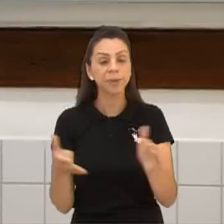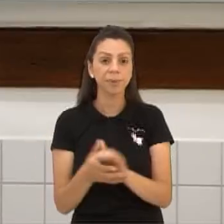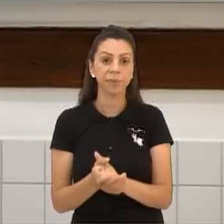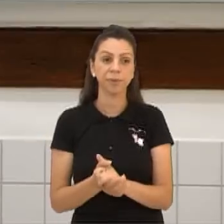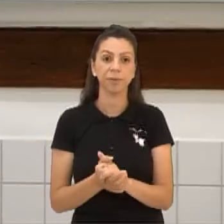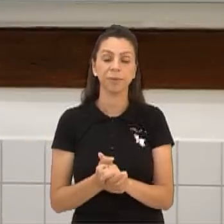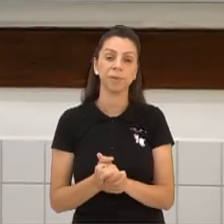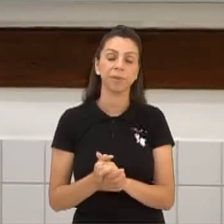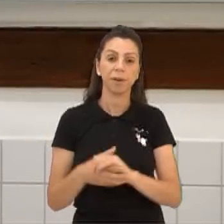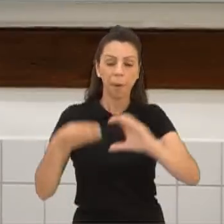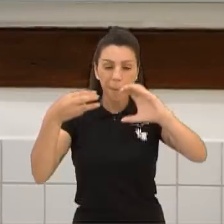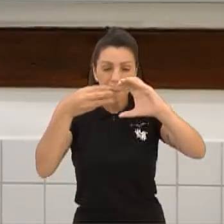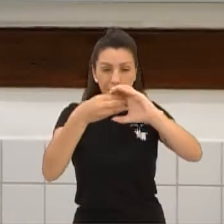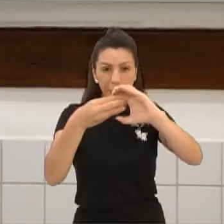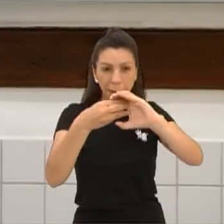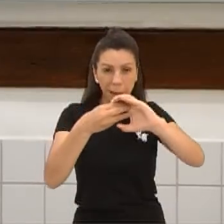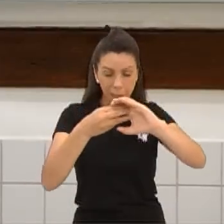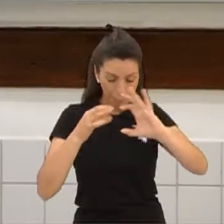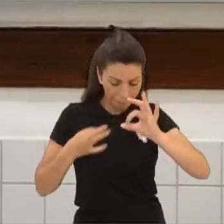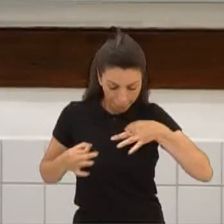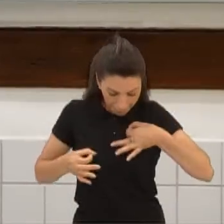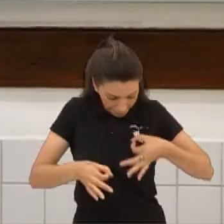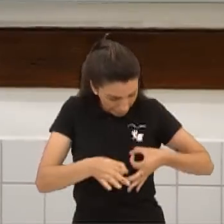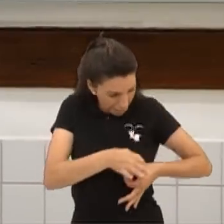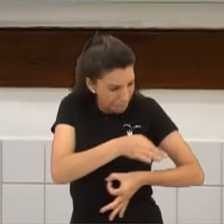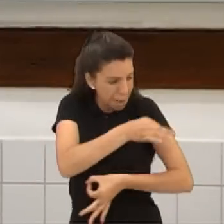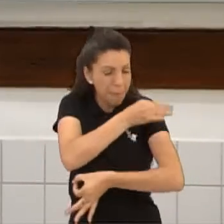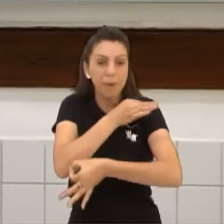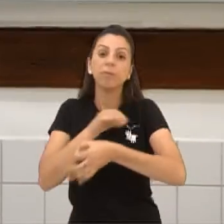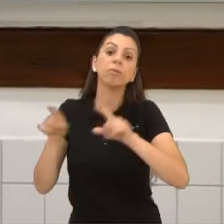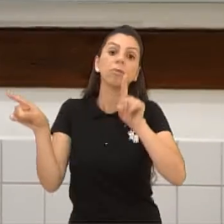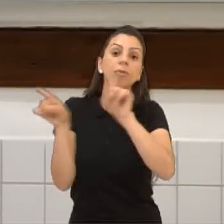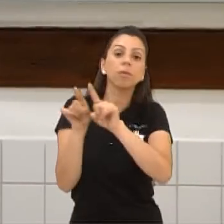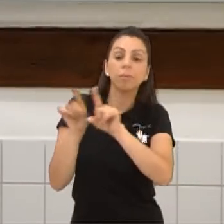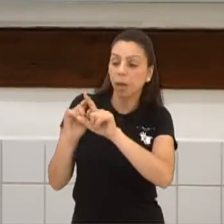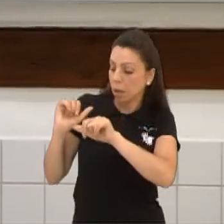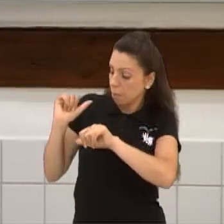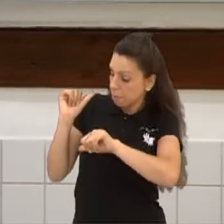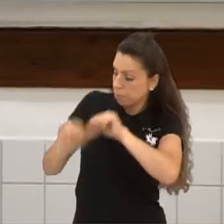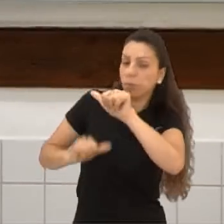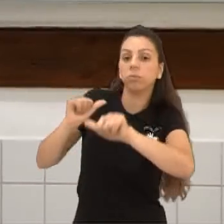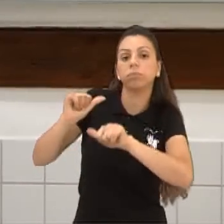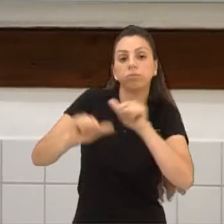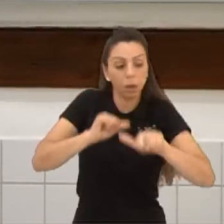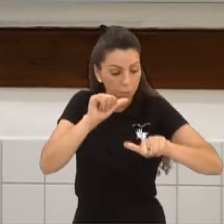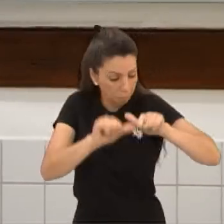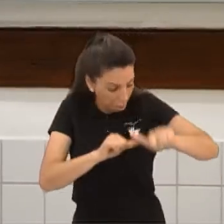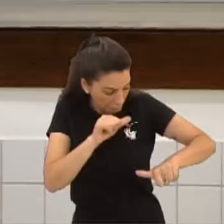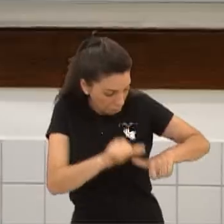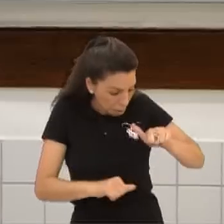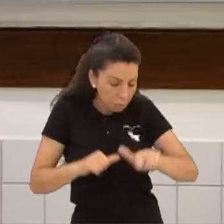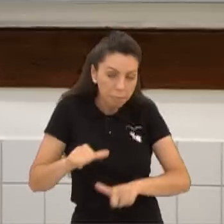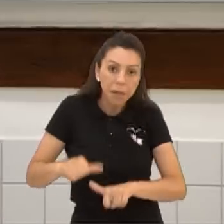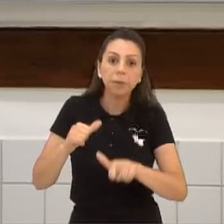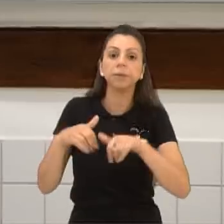somos milhares de células que também estão no processo de mutação, de transformação.